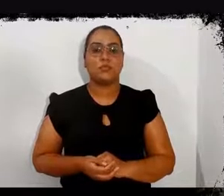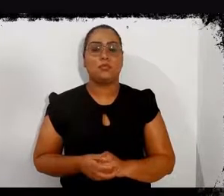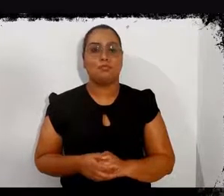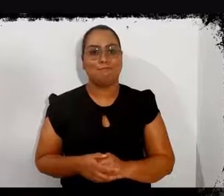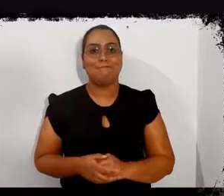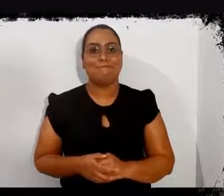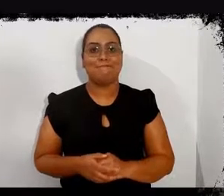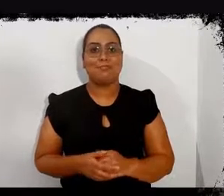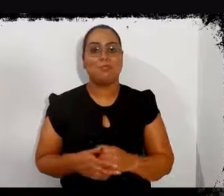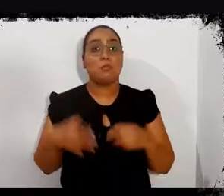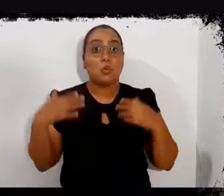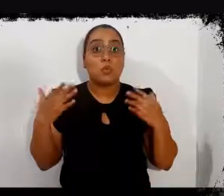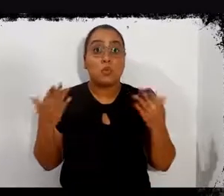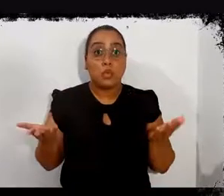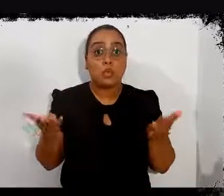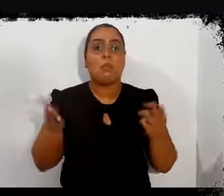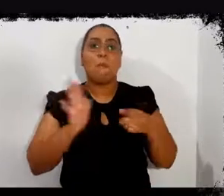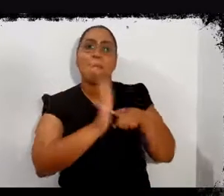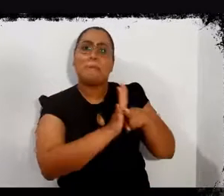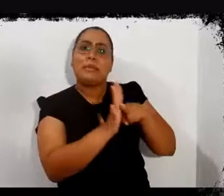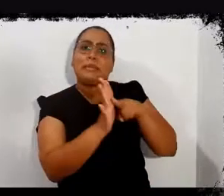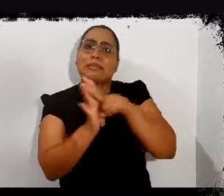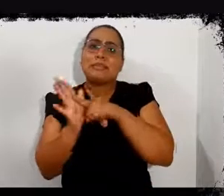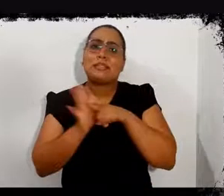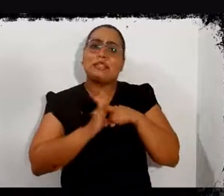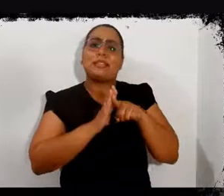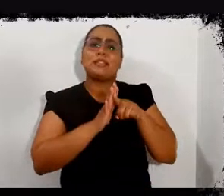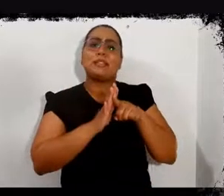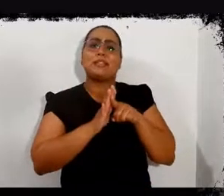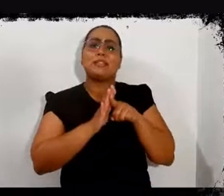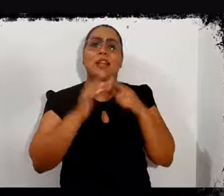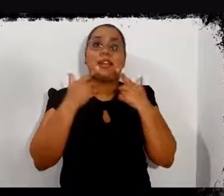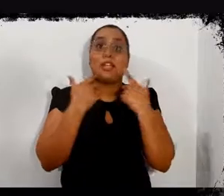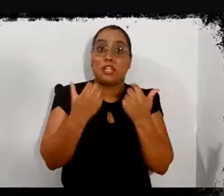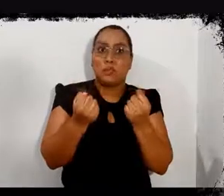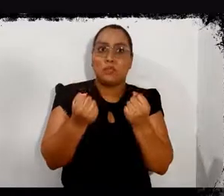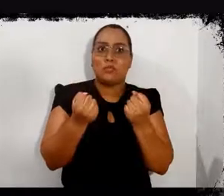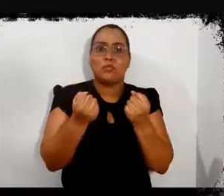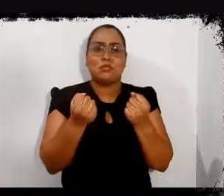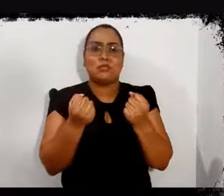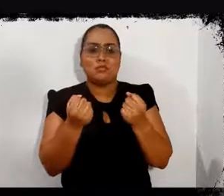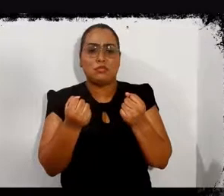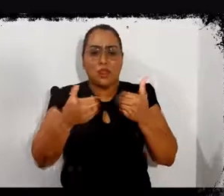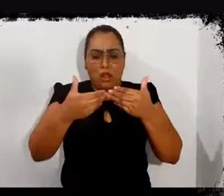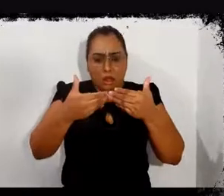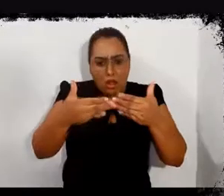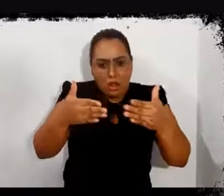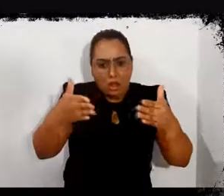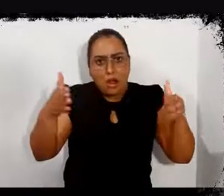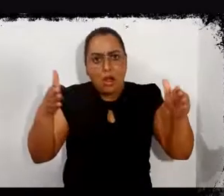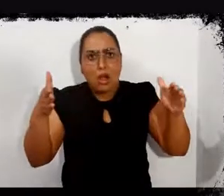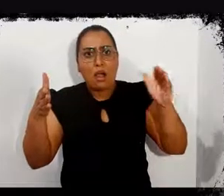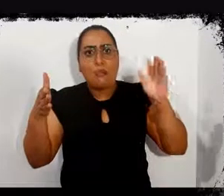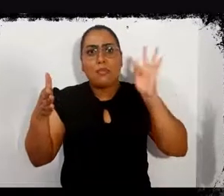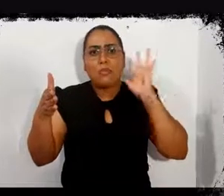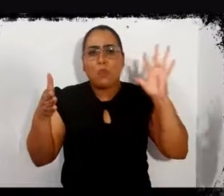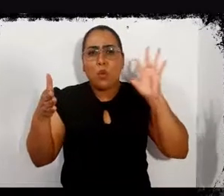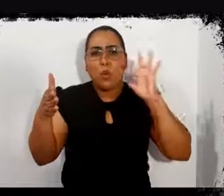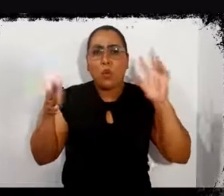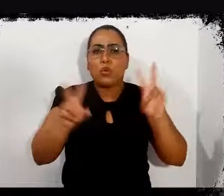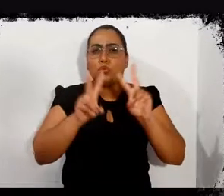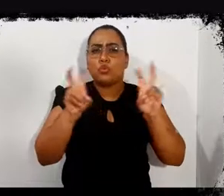André Jolles, que nasceu em 1874 e morreu em